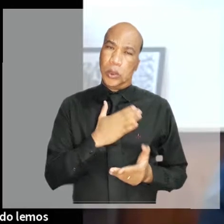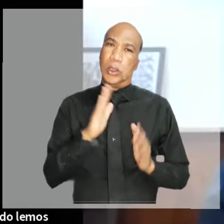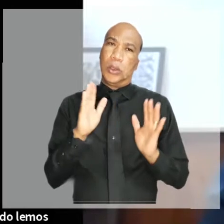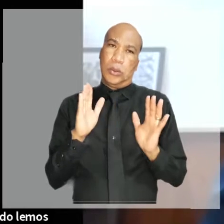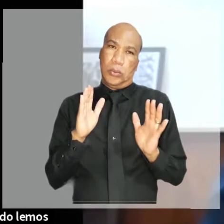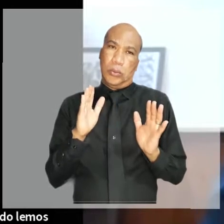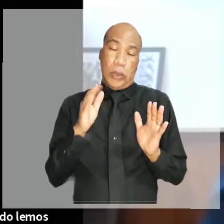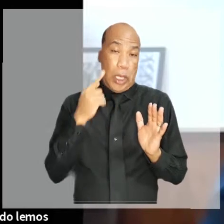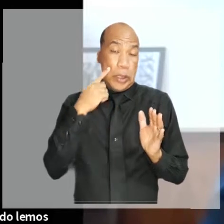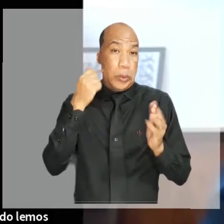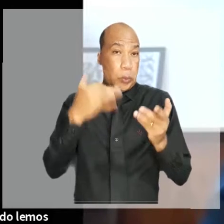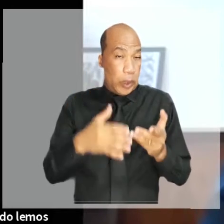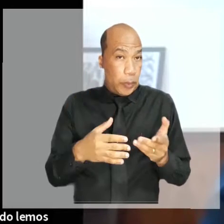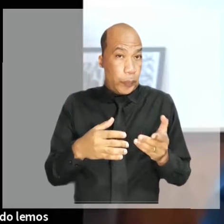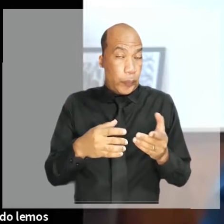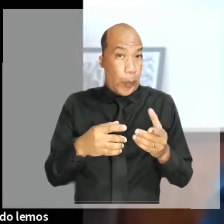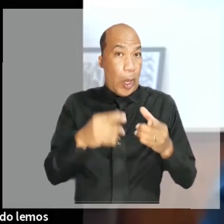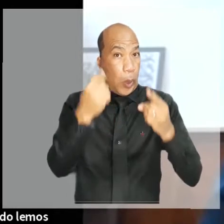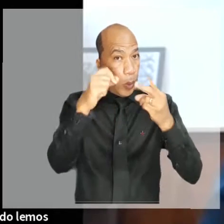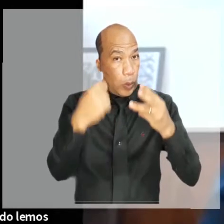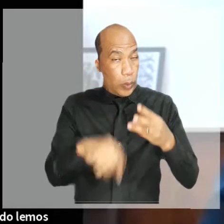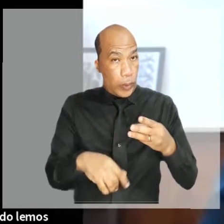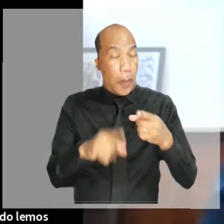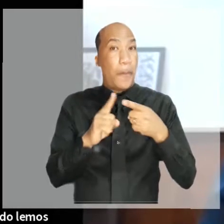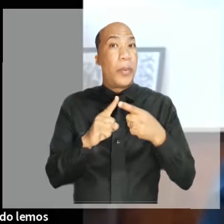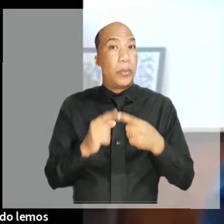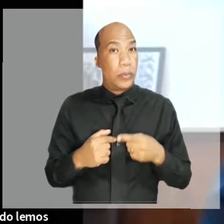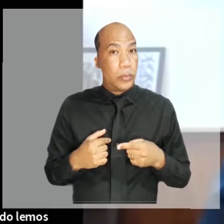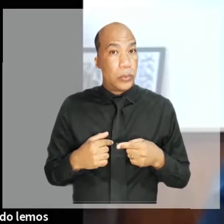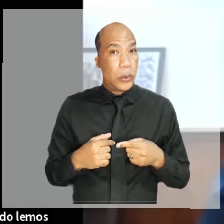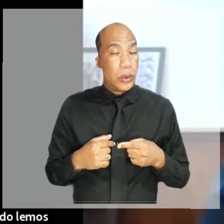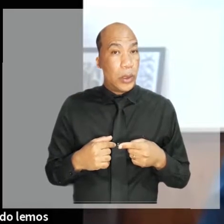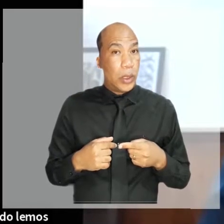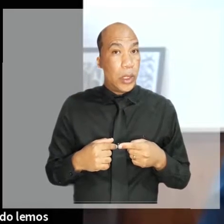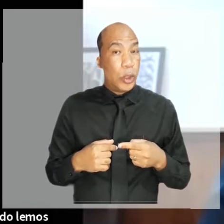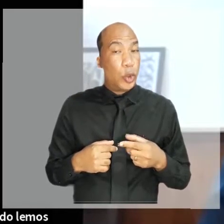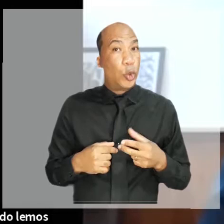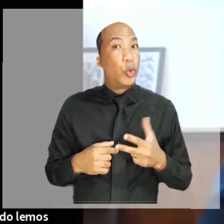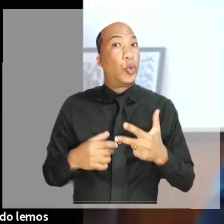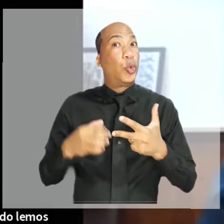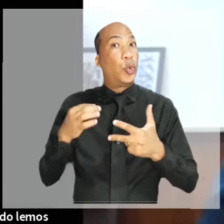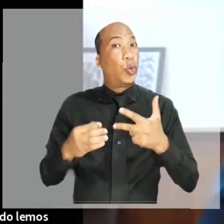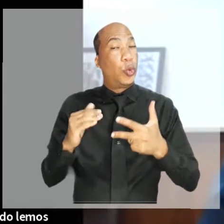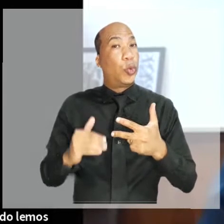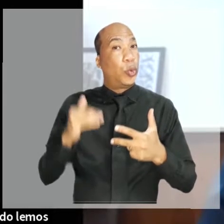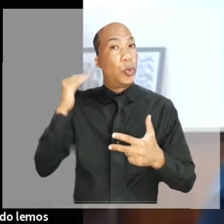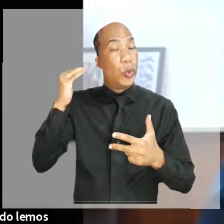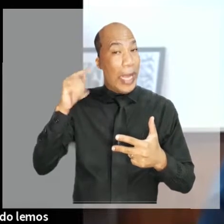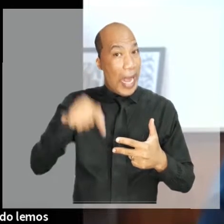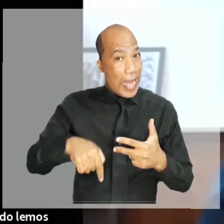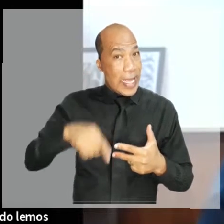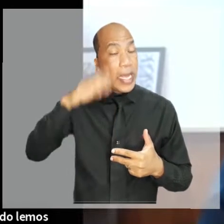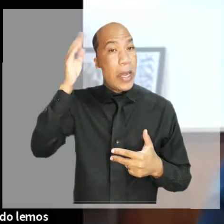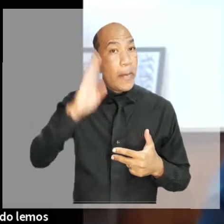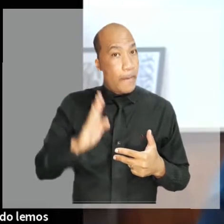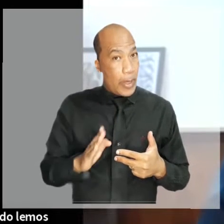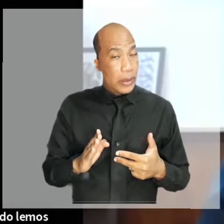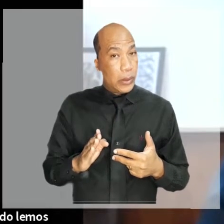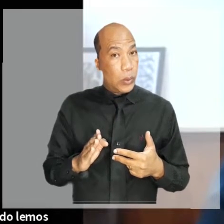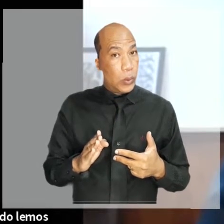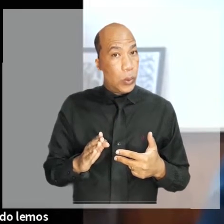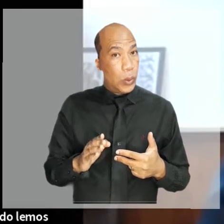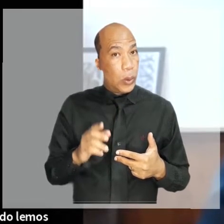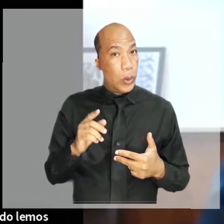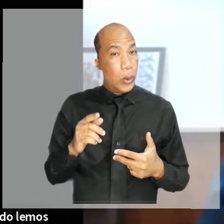sua pergunta, é que, na minha visão, o Poder Judiciário no Brasil é quem lidera o uso da